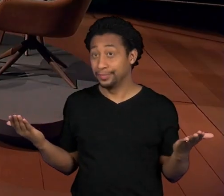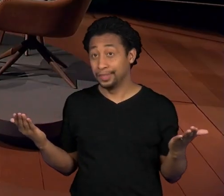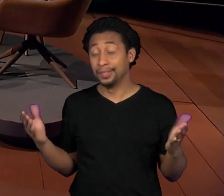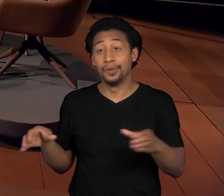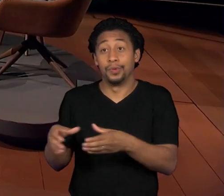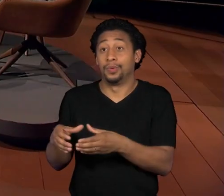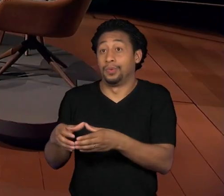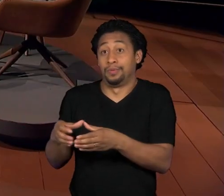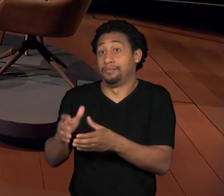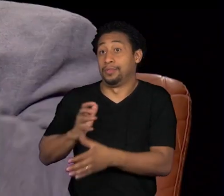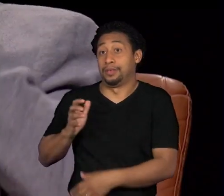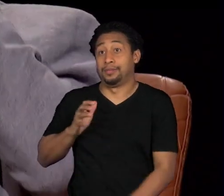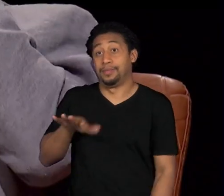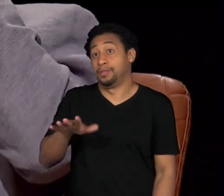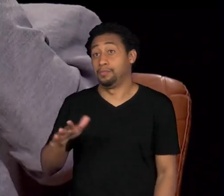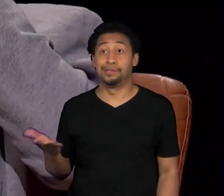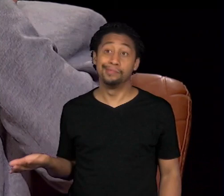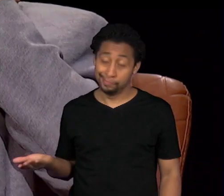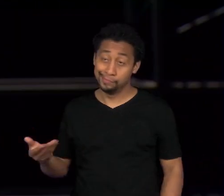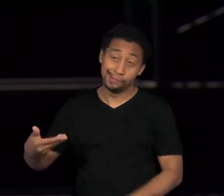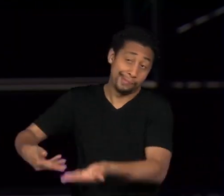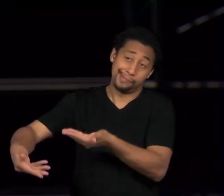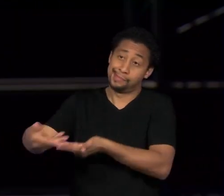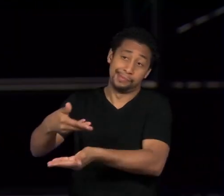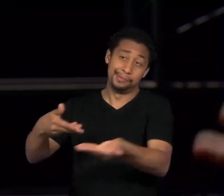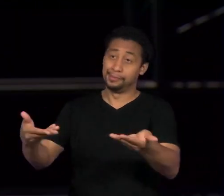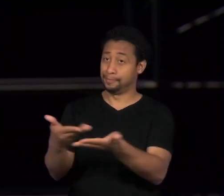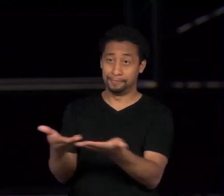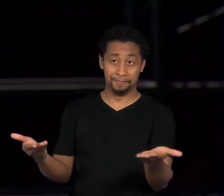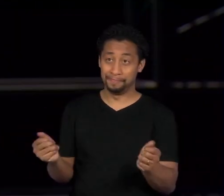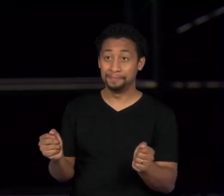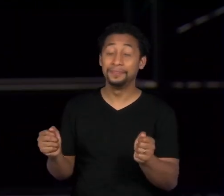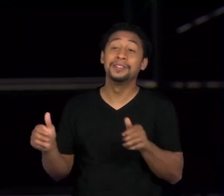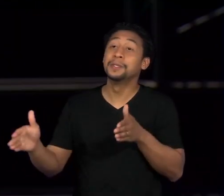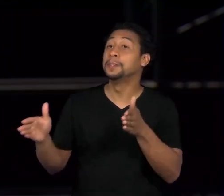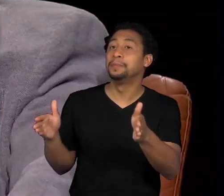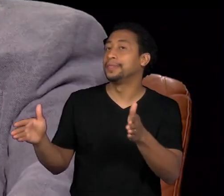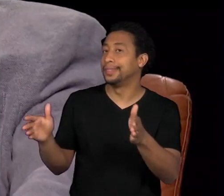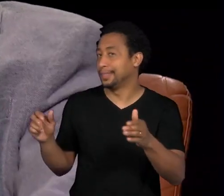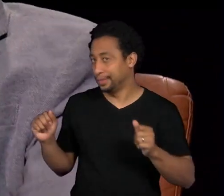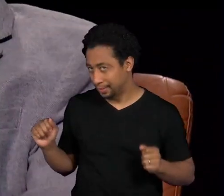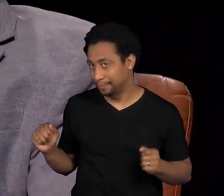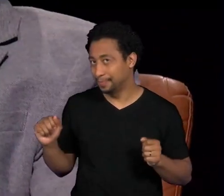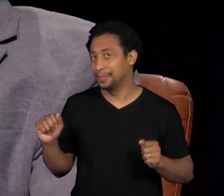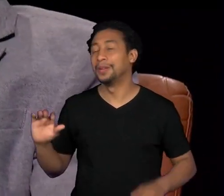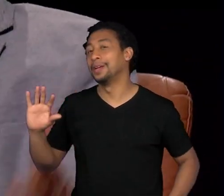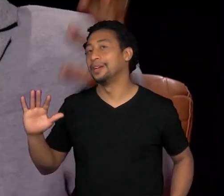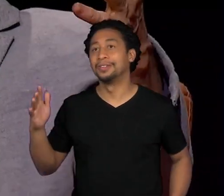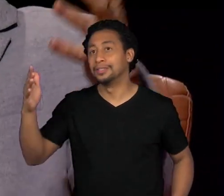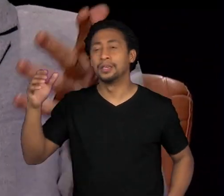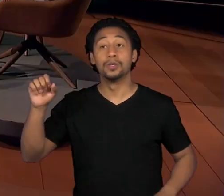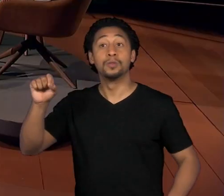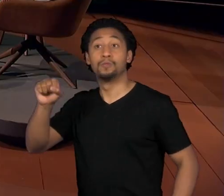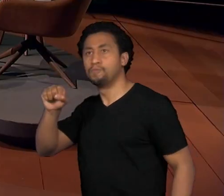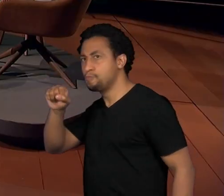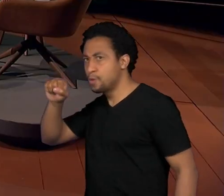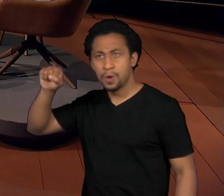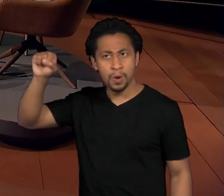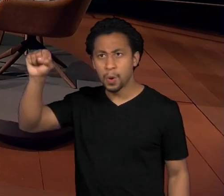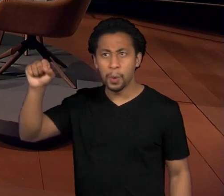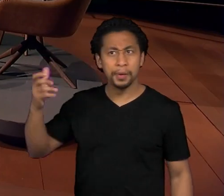média e vivíamos e convivíamos na na época um um desses super heróis era o Roy